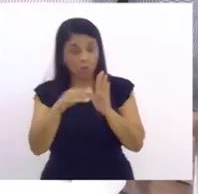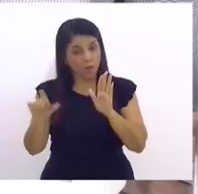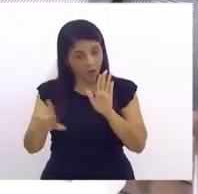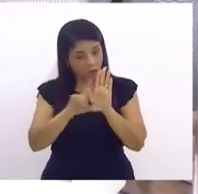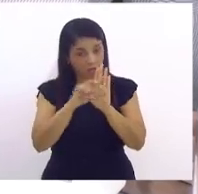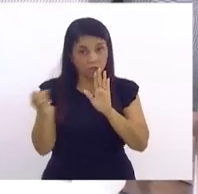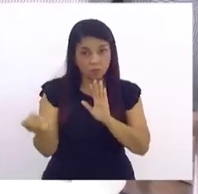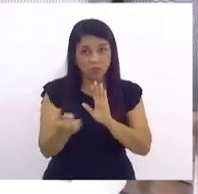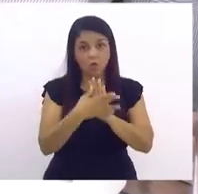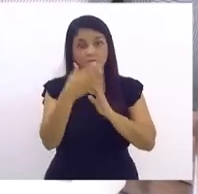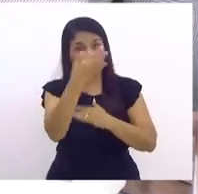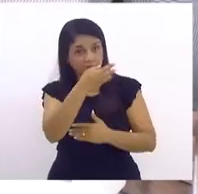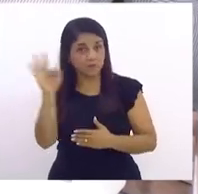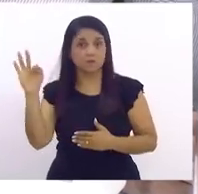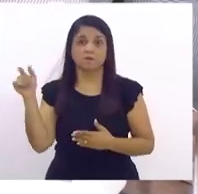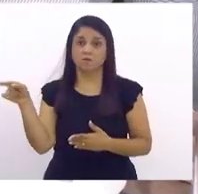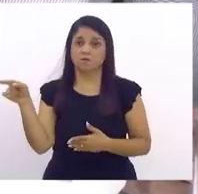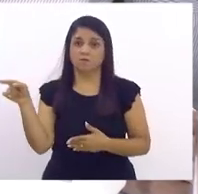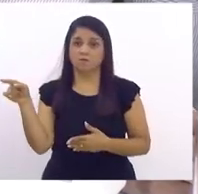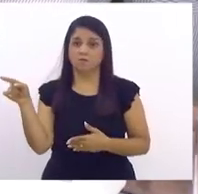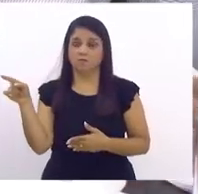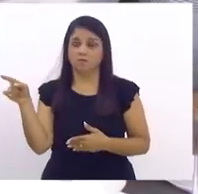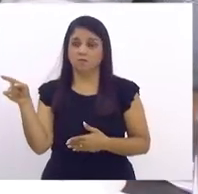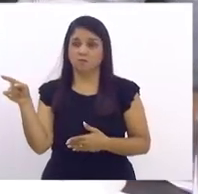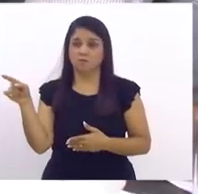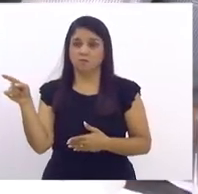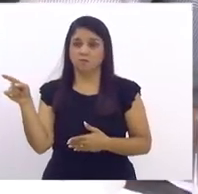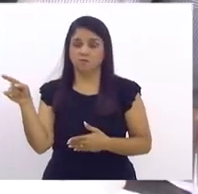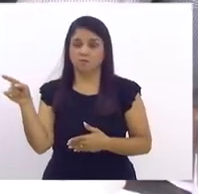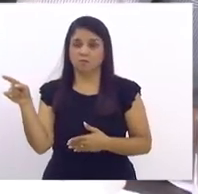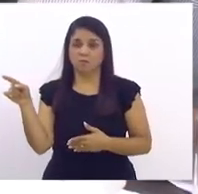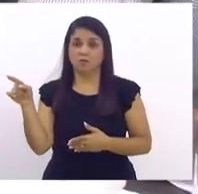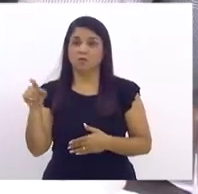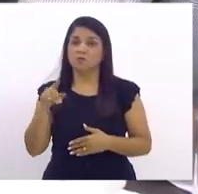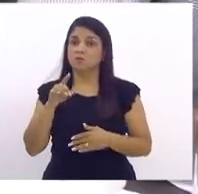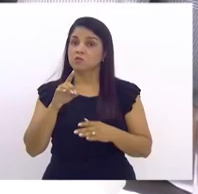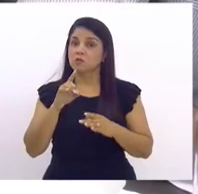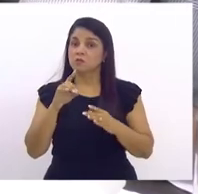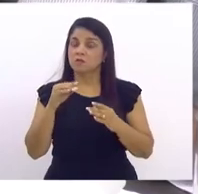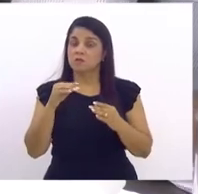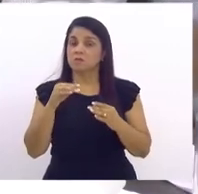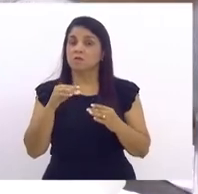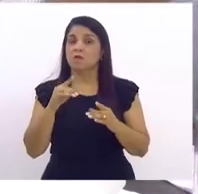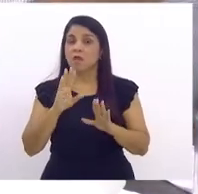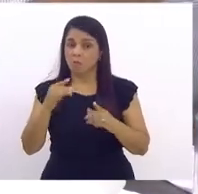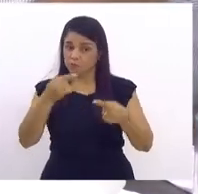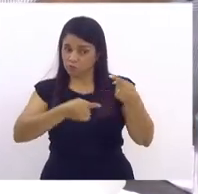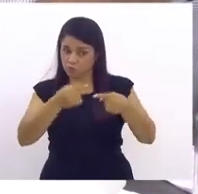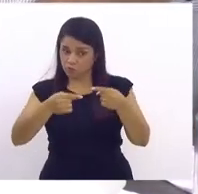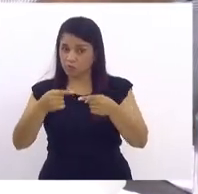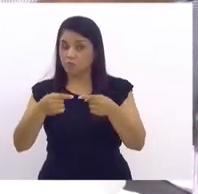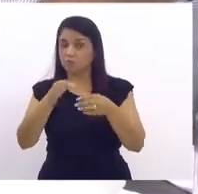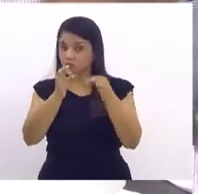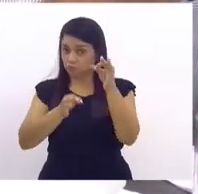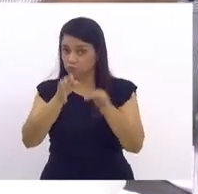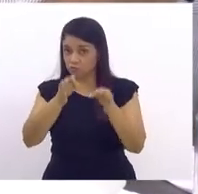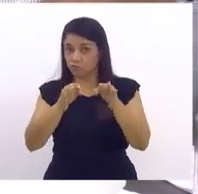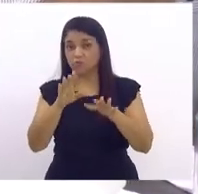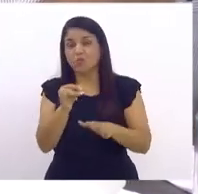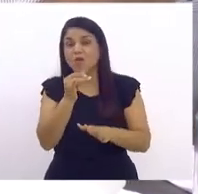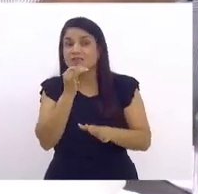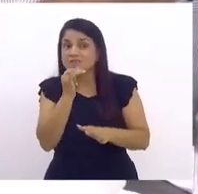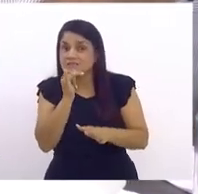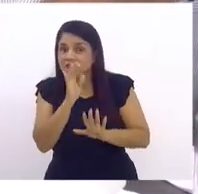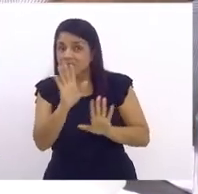lei federal. Lei federal. Mas que não acaba em todas. Para as universidades federais. É uma discussão jurídica. Sim, eu só estou dando isso como um